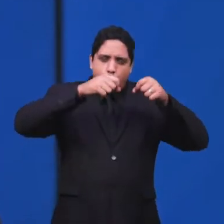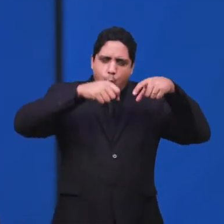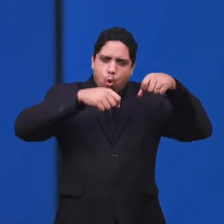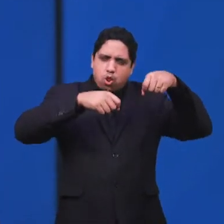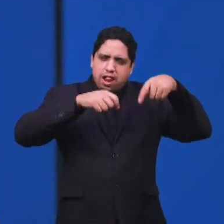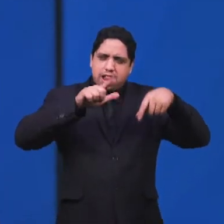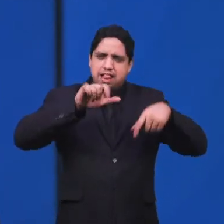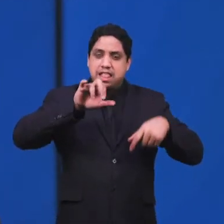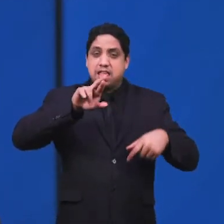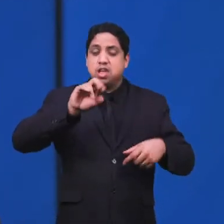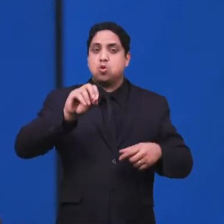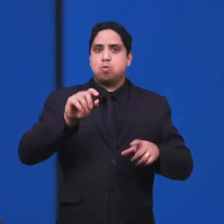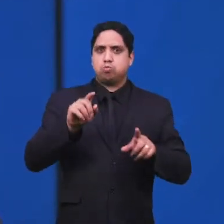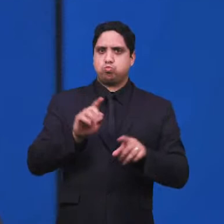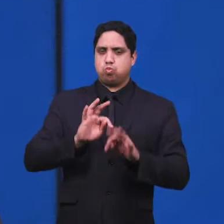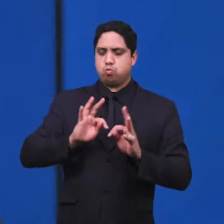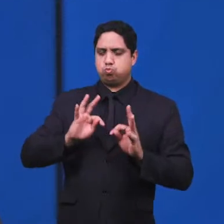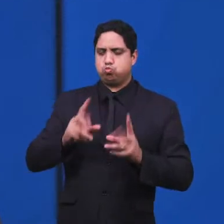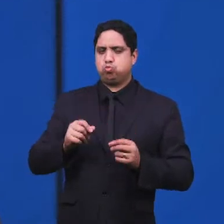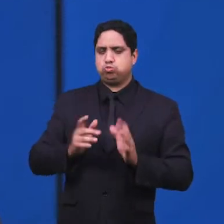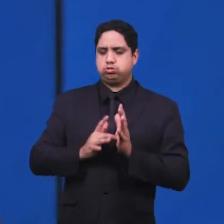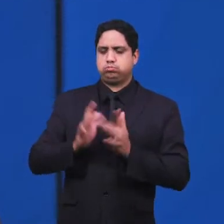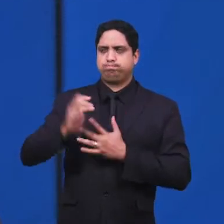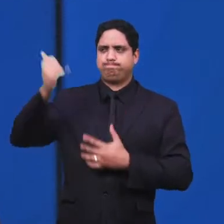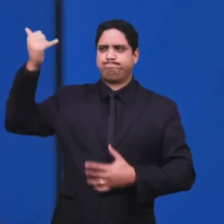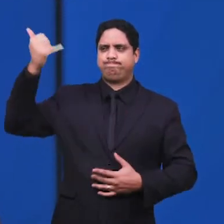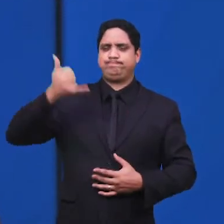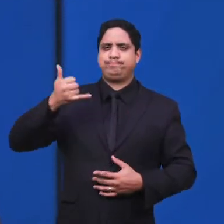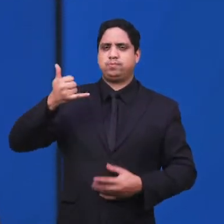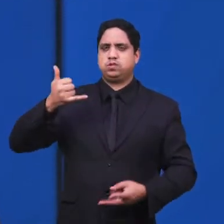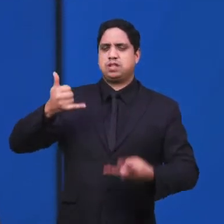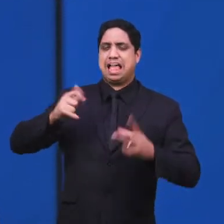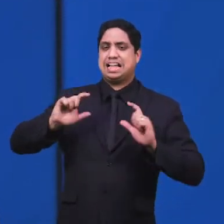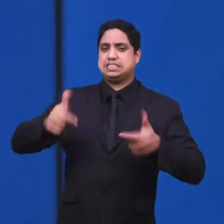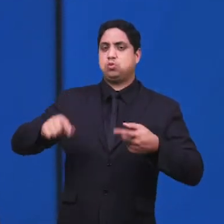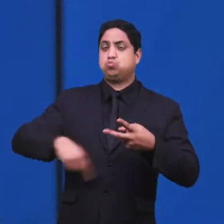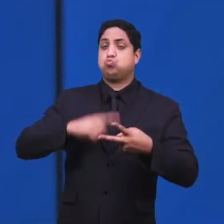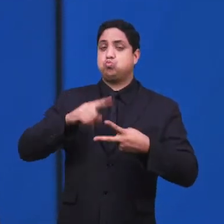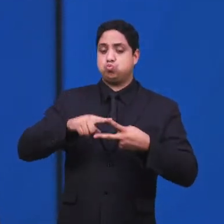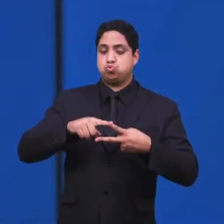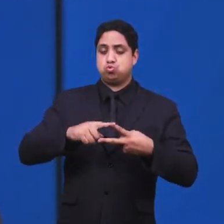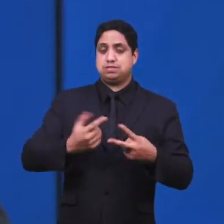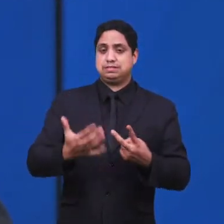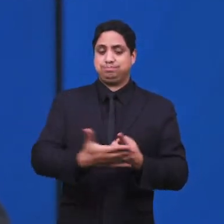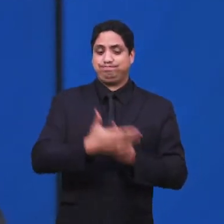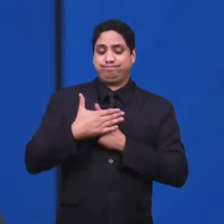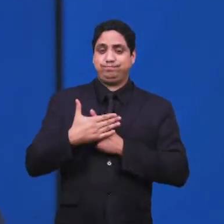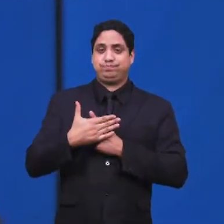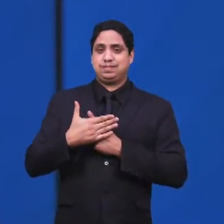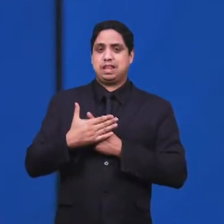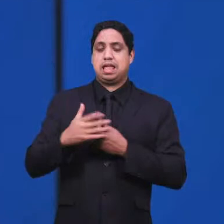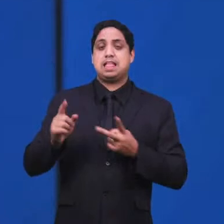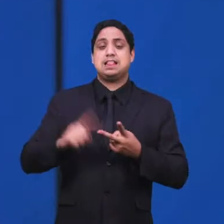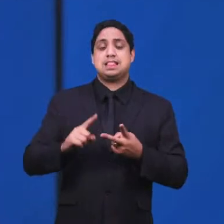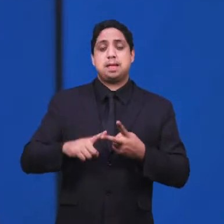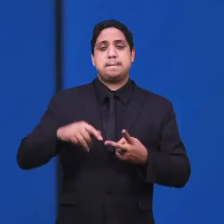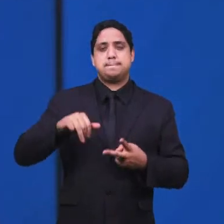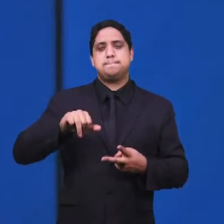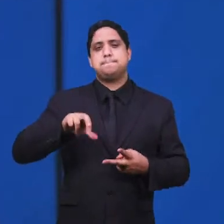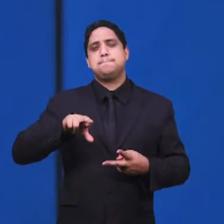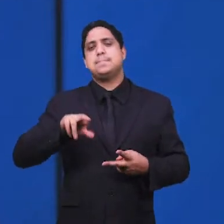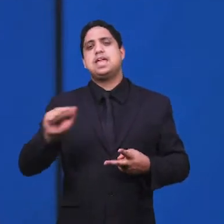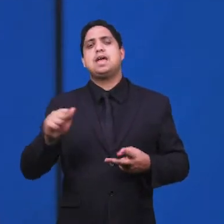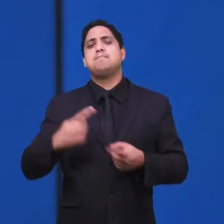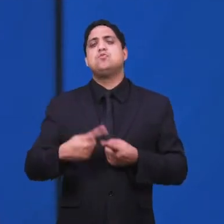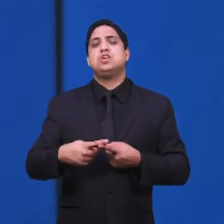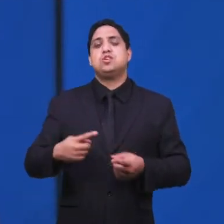fala, aquilo que vem dos lábios dele traz para nós duas coisas. Traz para nós santidade, mas também mirra. Por que mirra? Porque mirra